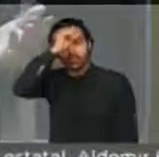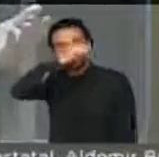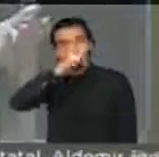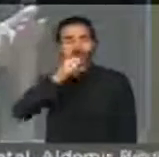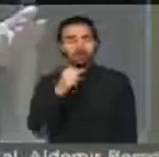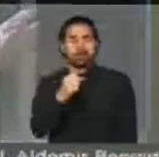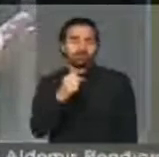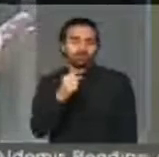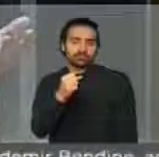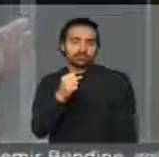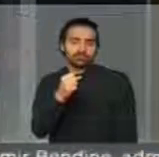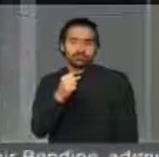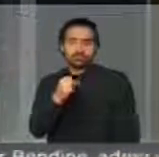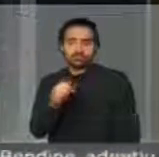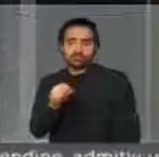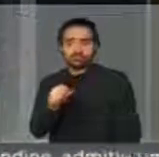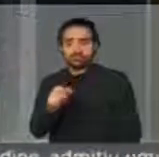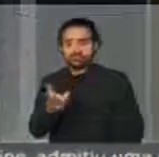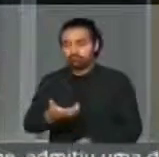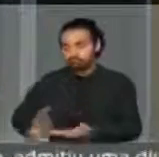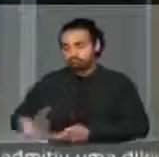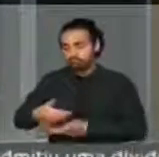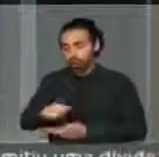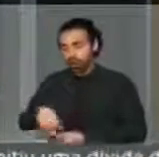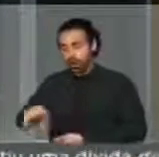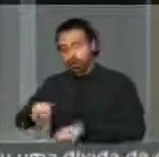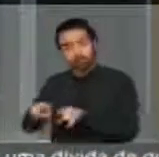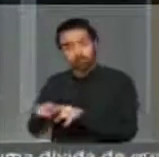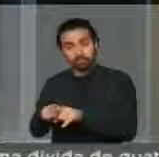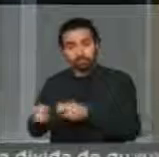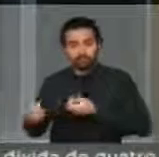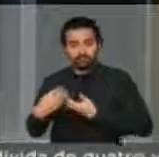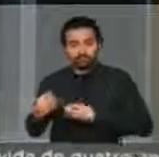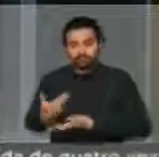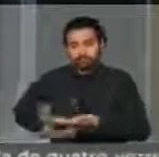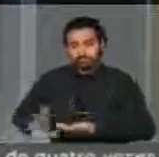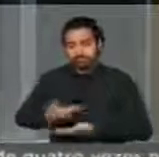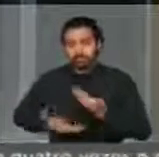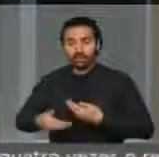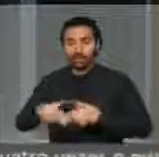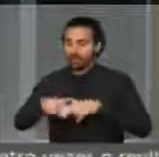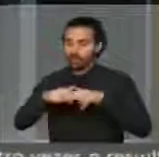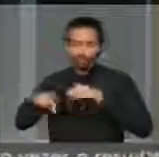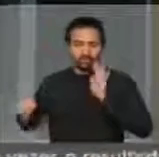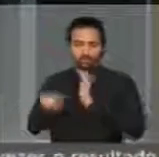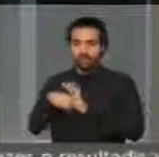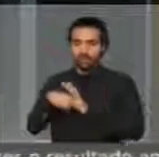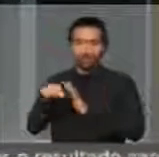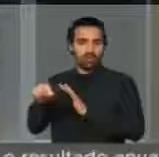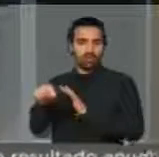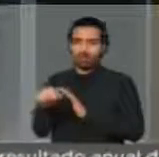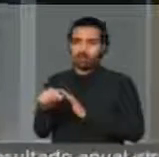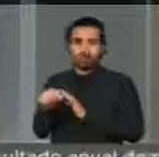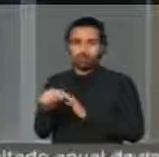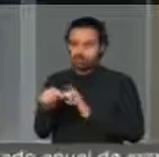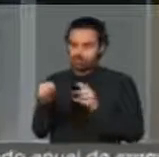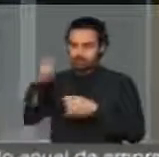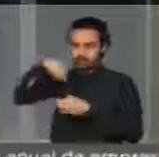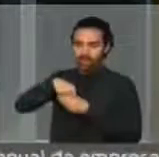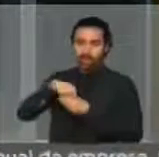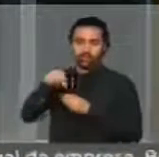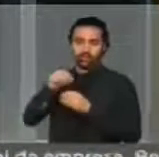aprendizado com o próprio aluno, com as próprias alunas, ele é inerente a essa relação dialética da